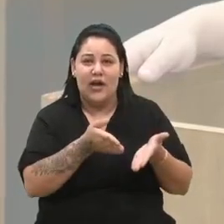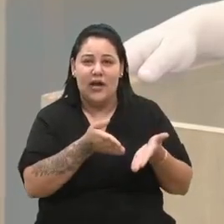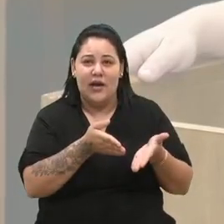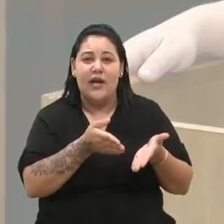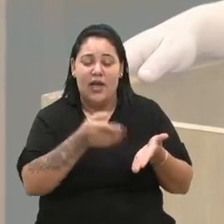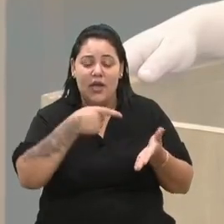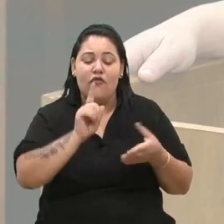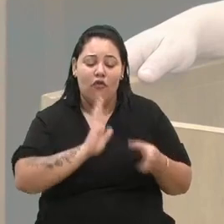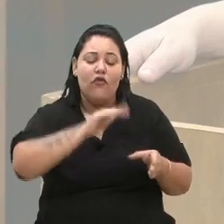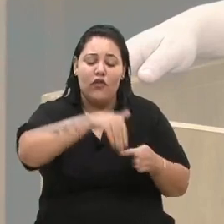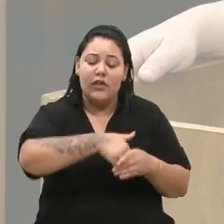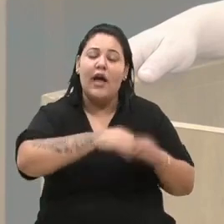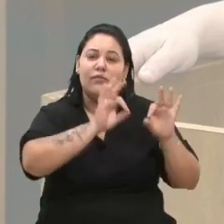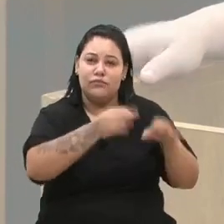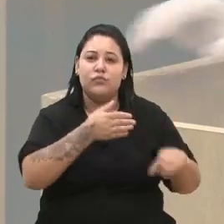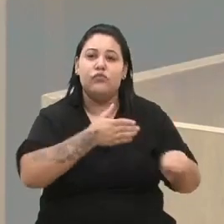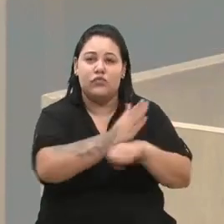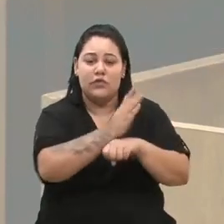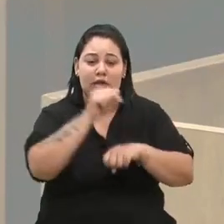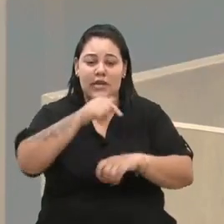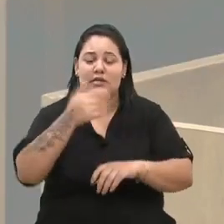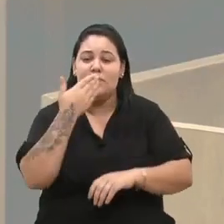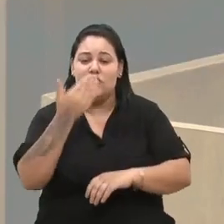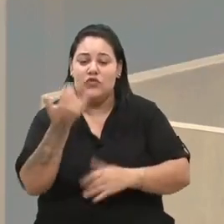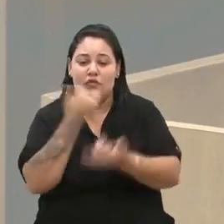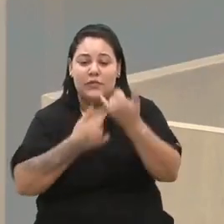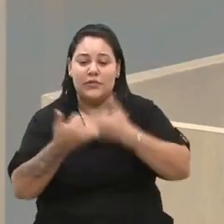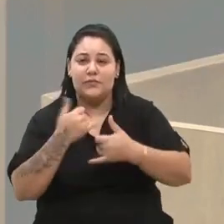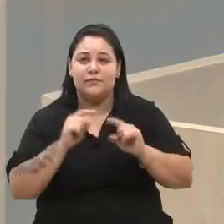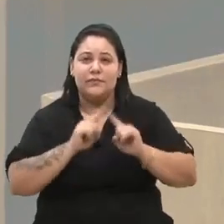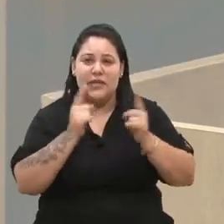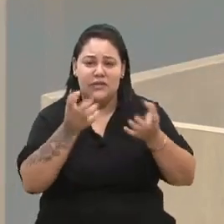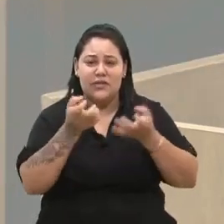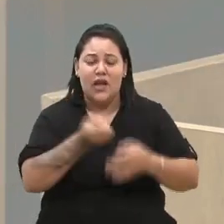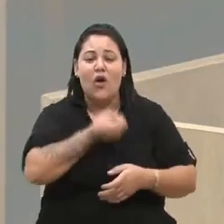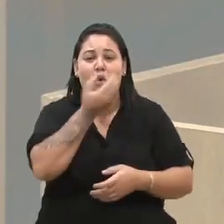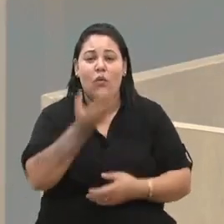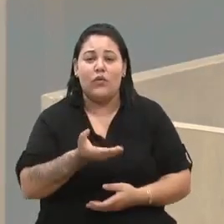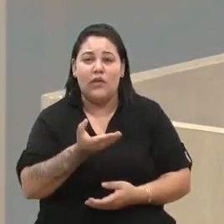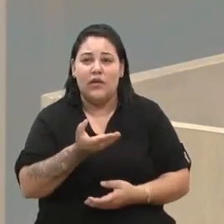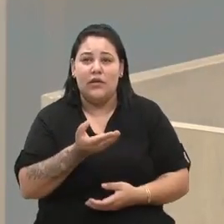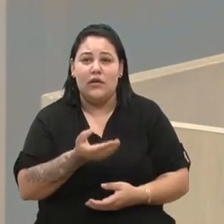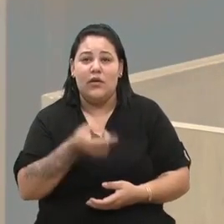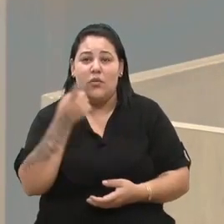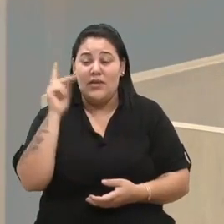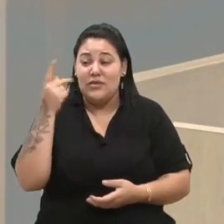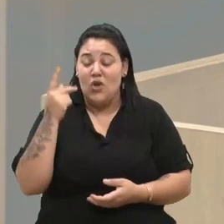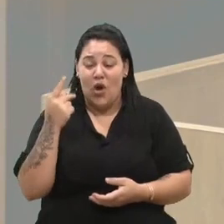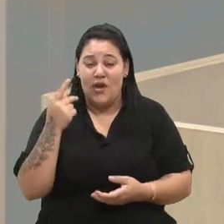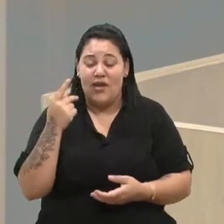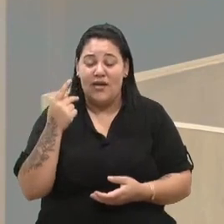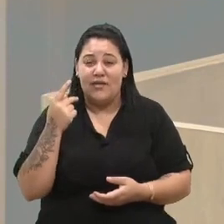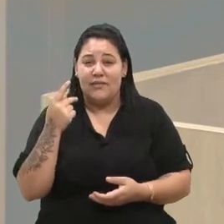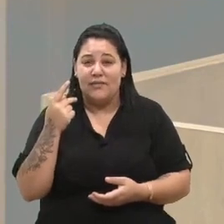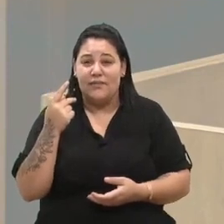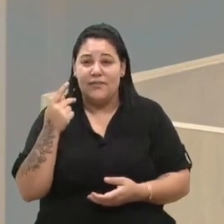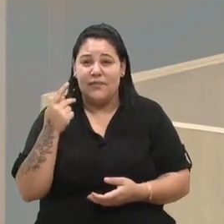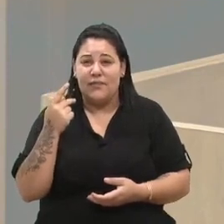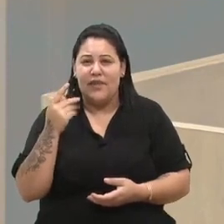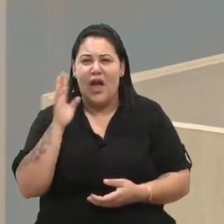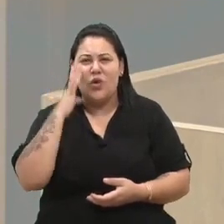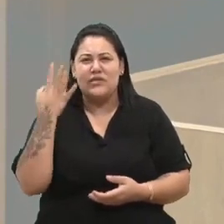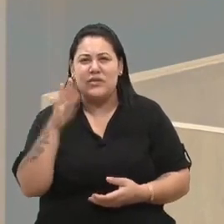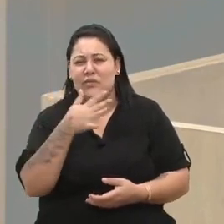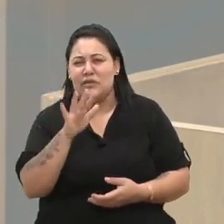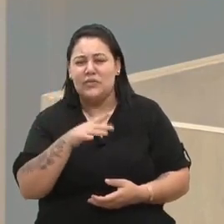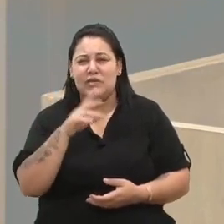votarei favorável a esse pedido de informação. Mas eu quero contar aqui uma história bem recente que aconteceu, que faz em torno de